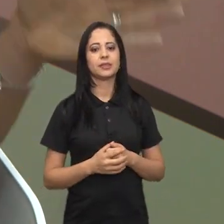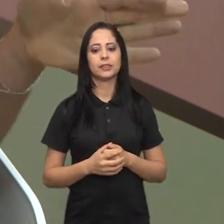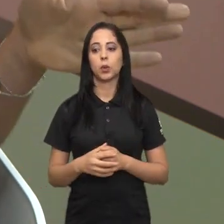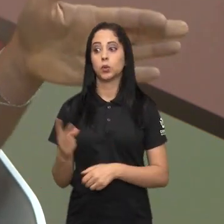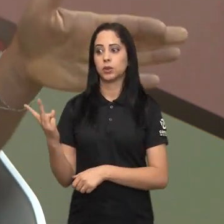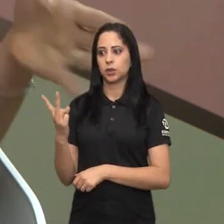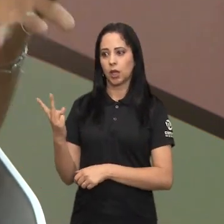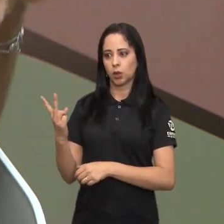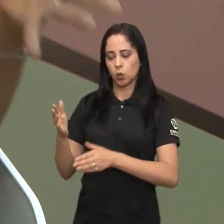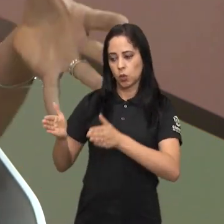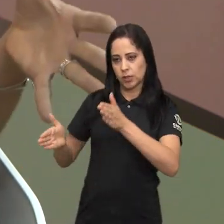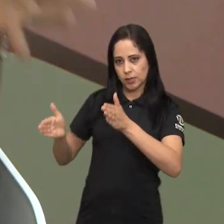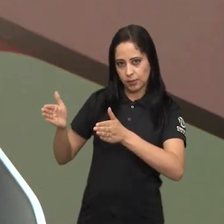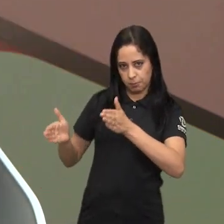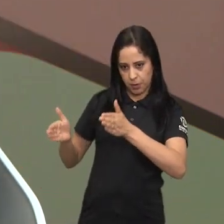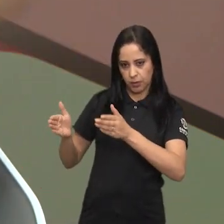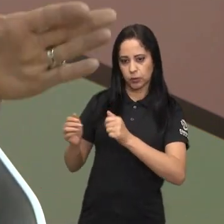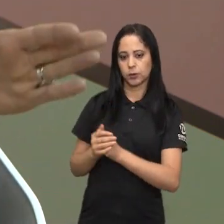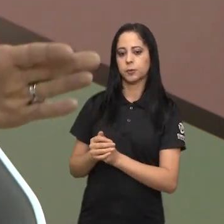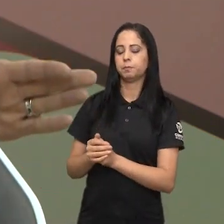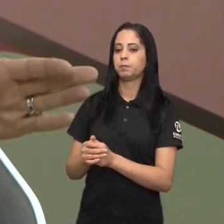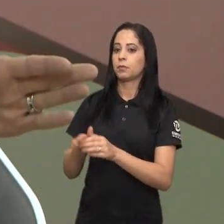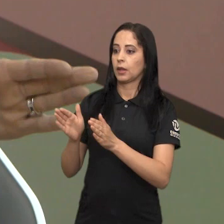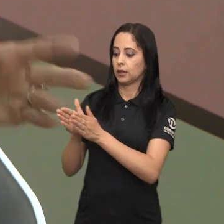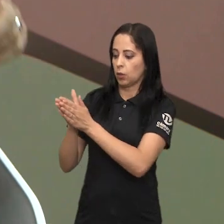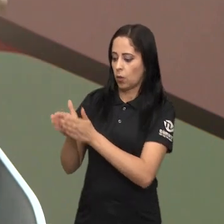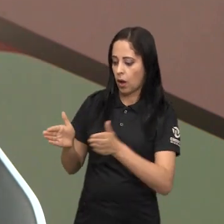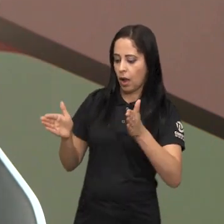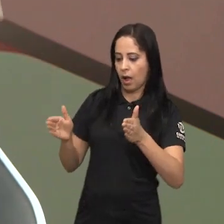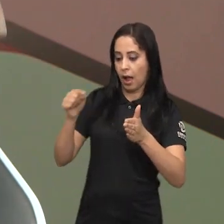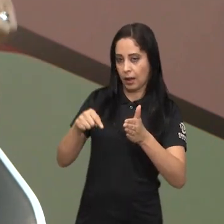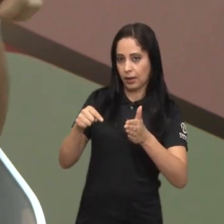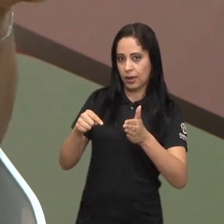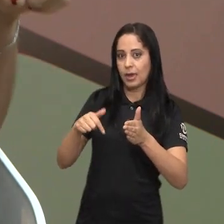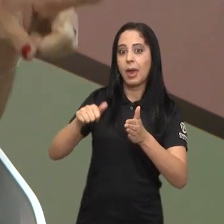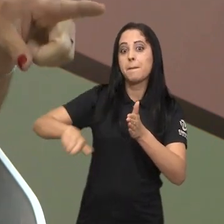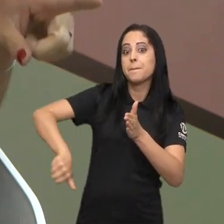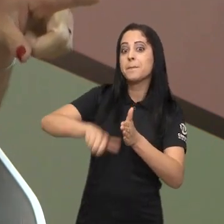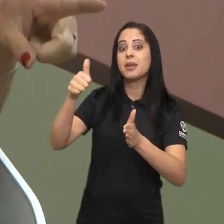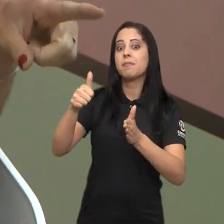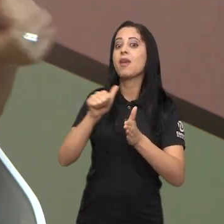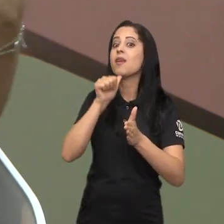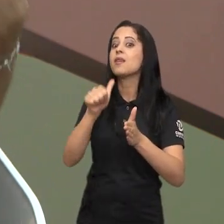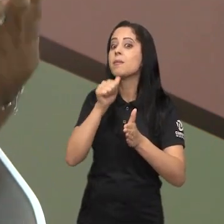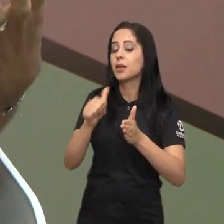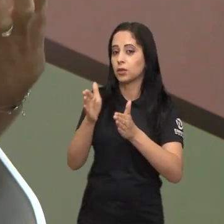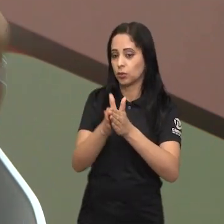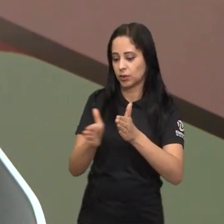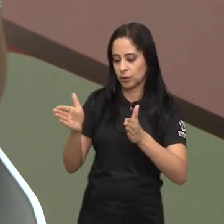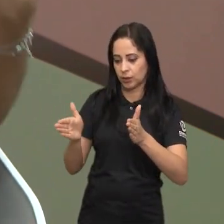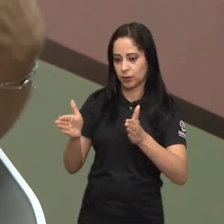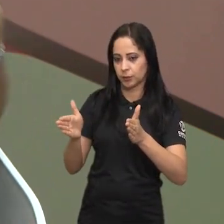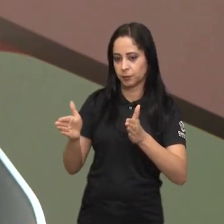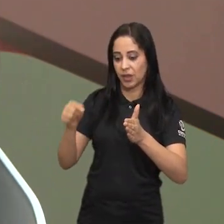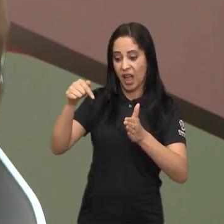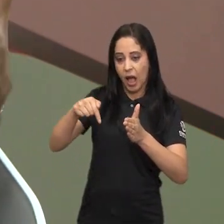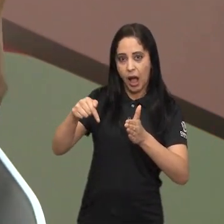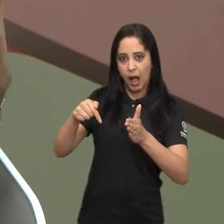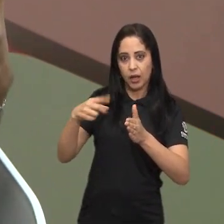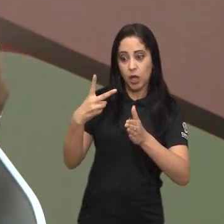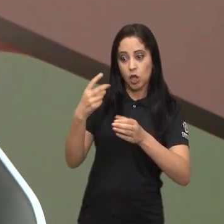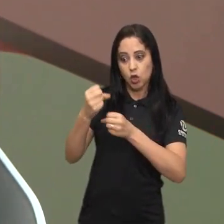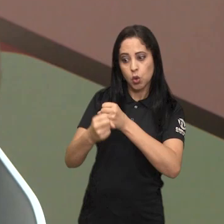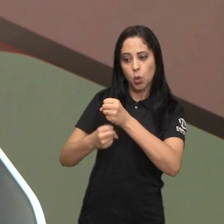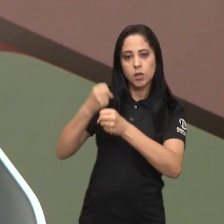ela menstrua, que chama menarca, é a primeira menstruação. Nesses próximos 2 anos, a menina tem um desequilíbrio